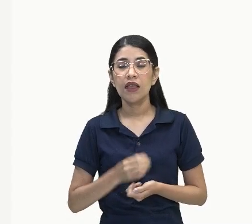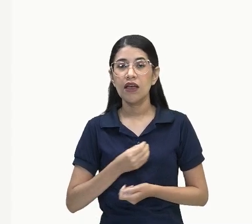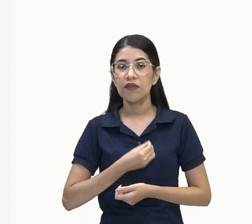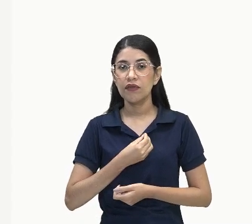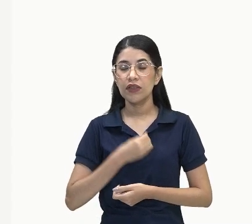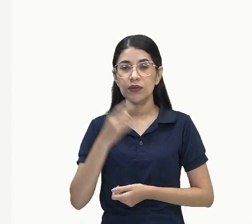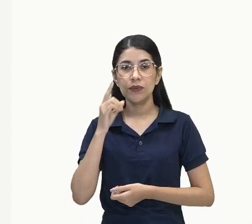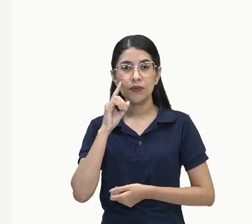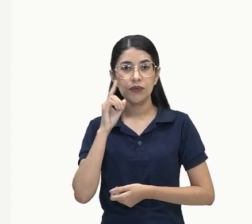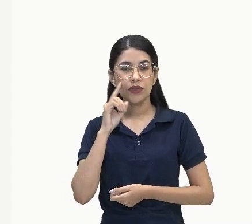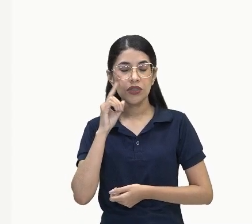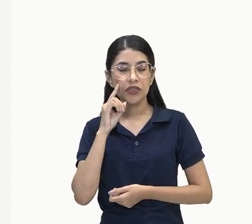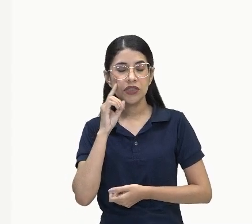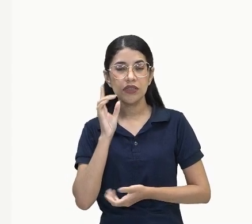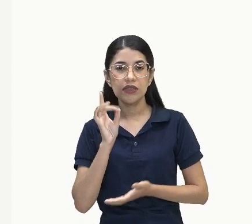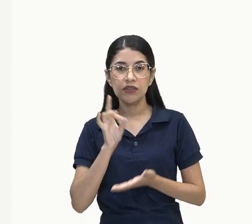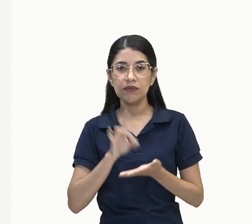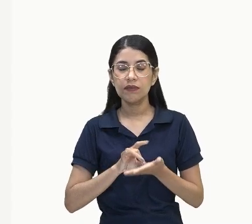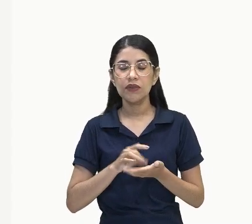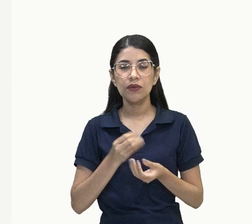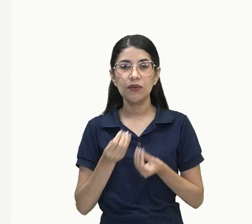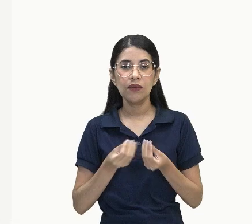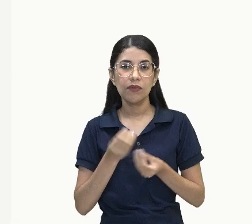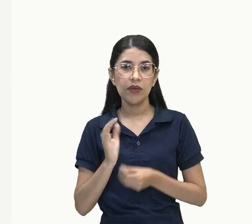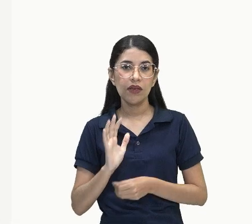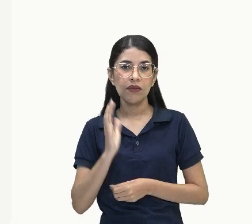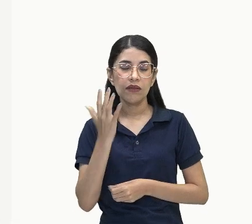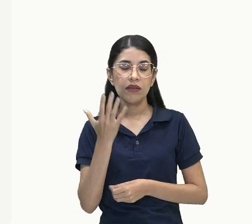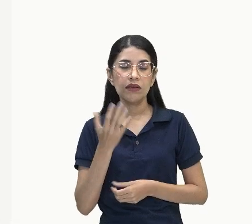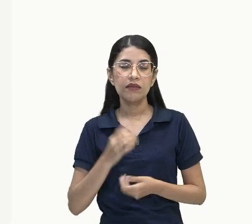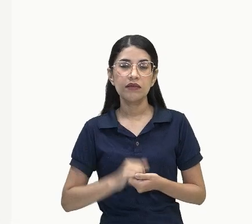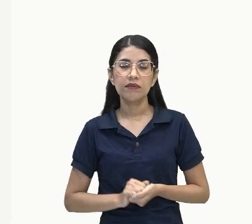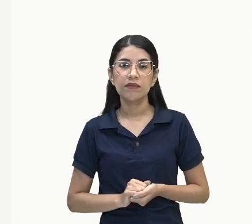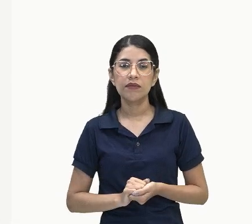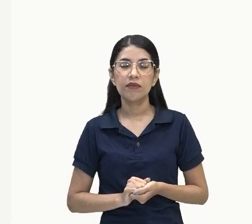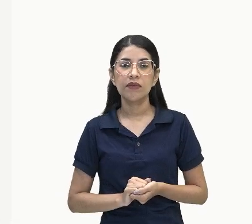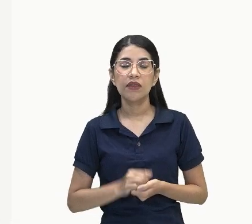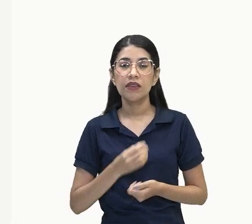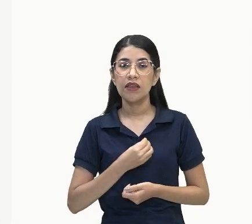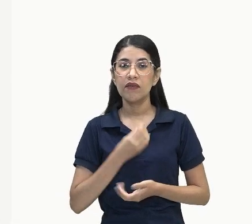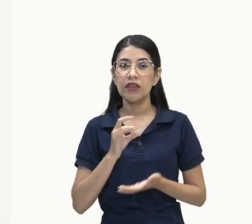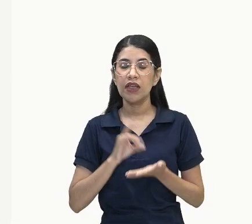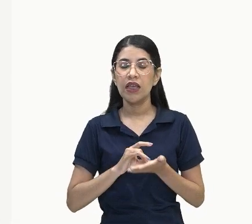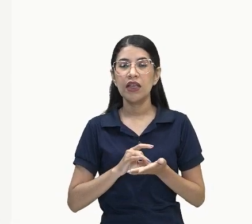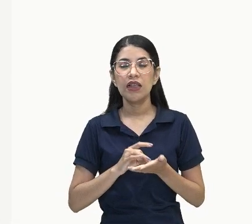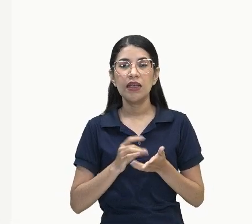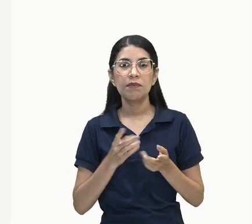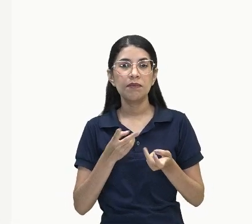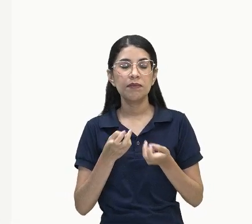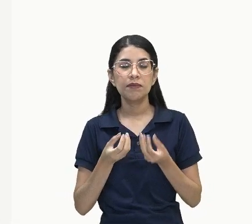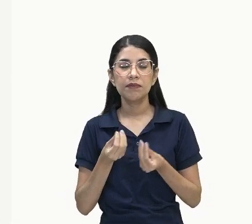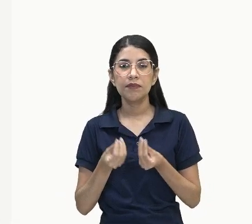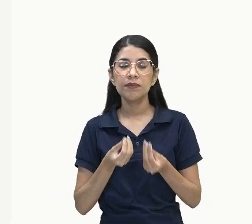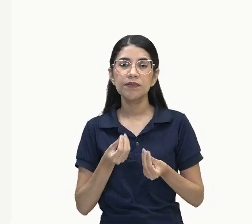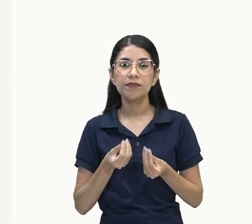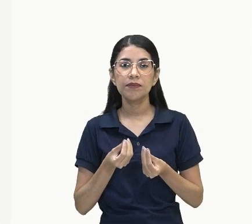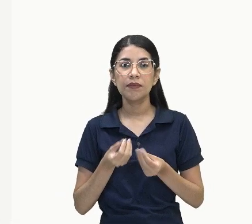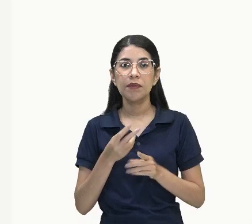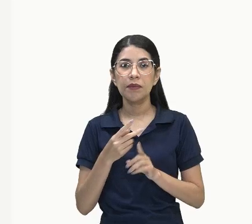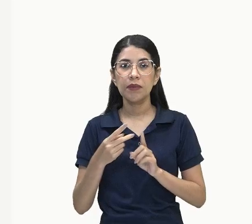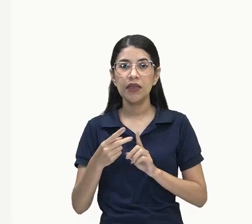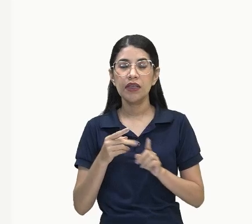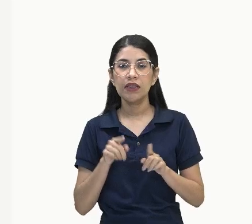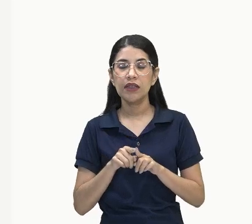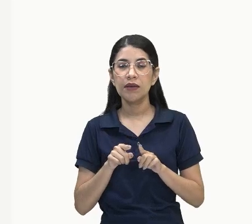vida comum, na realidade, como ela se apresenta. Sabe que a realidade ela é interpretada, ela é vista, mas ela é